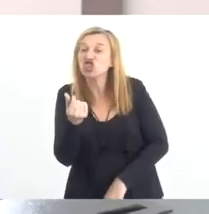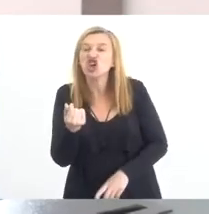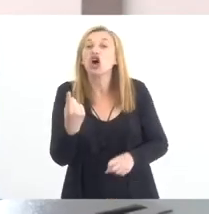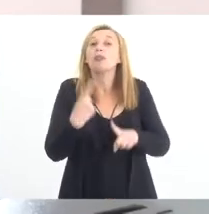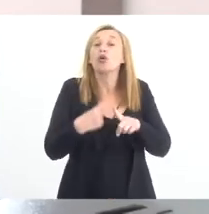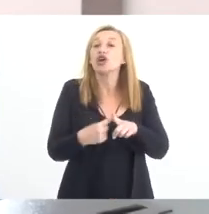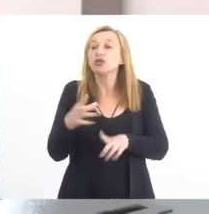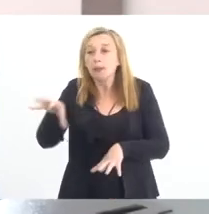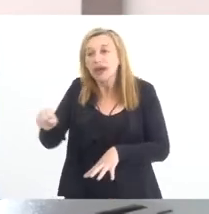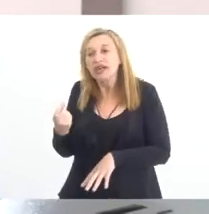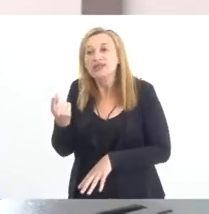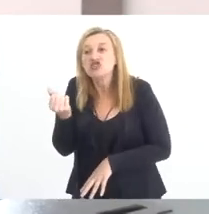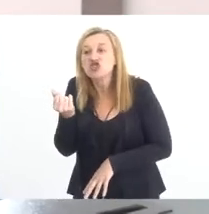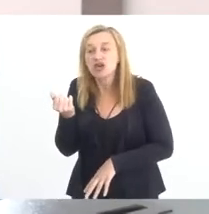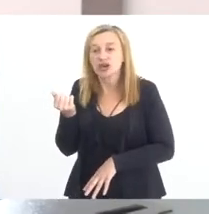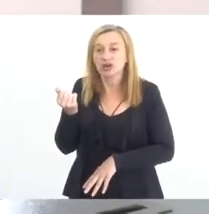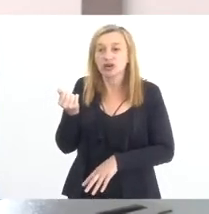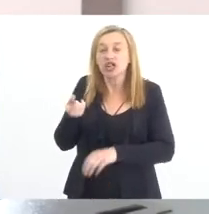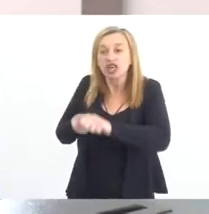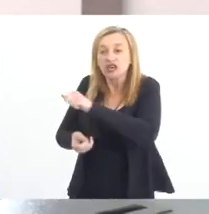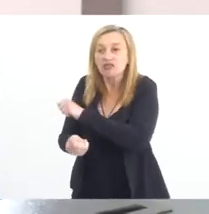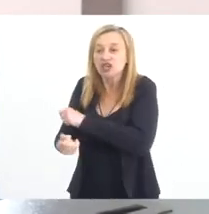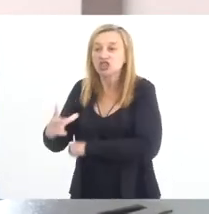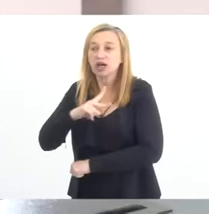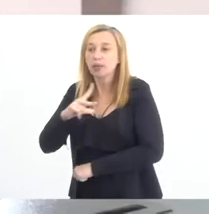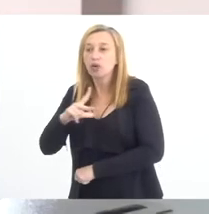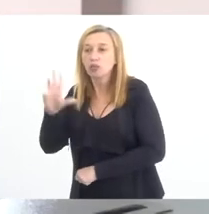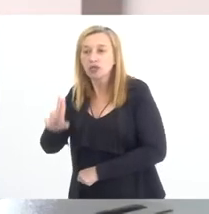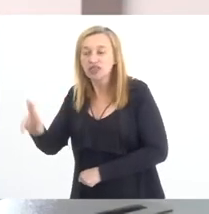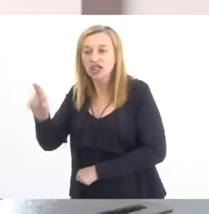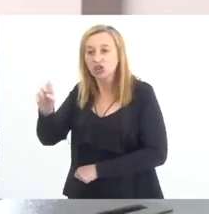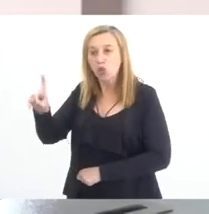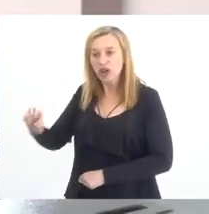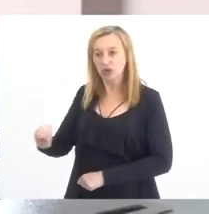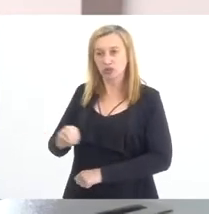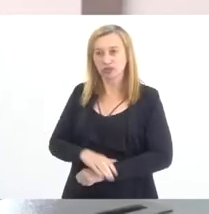não pega esse dinheiro e investe na UESO?